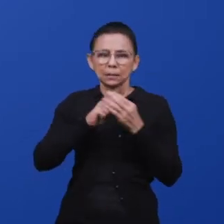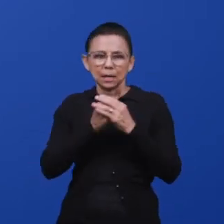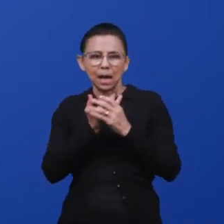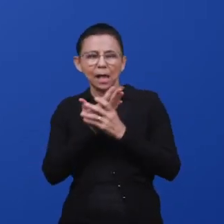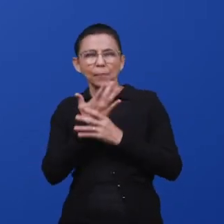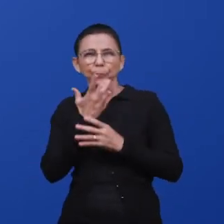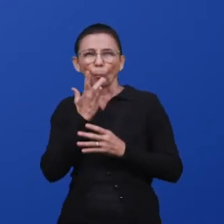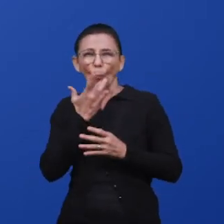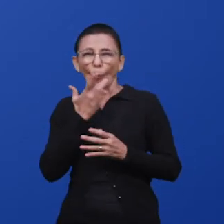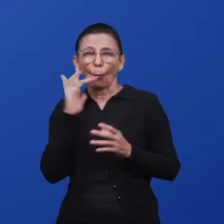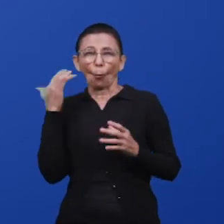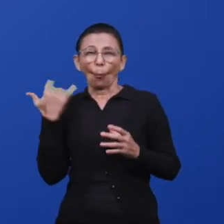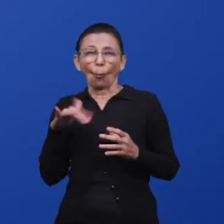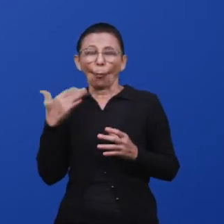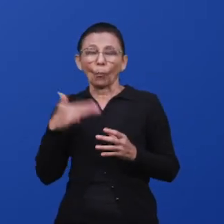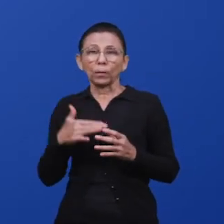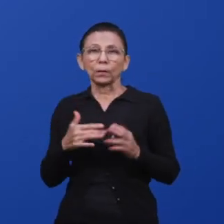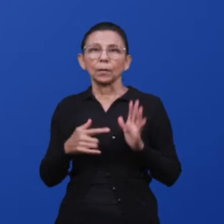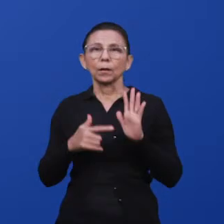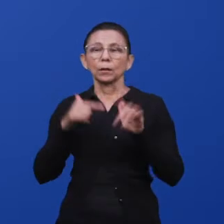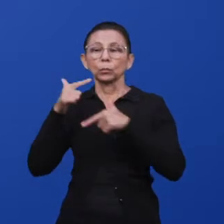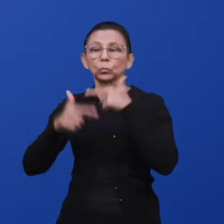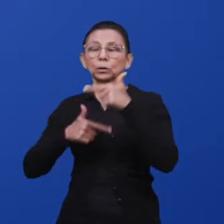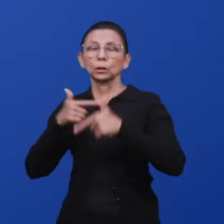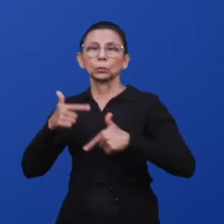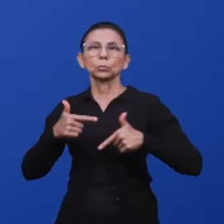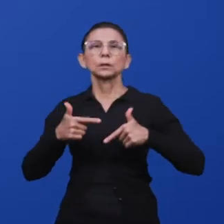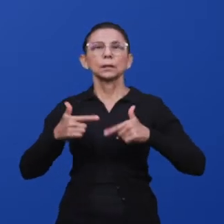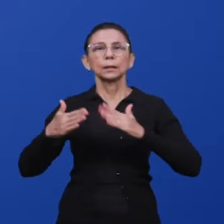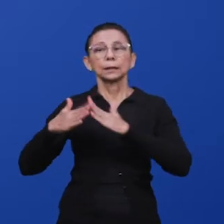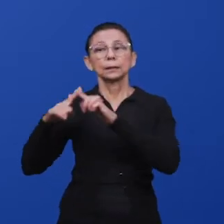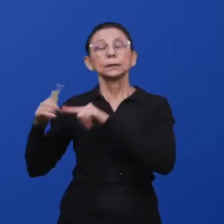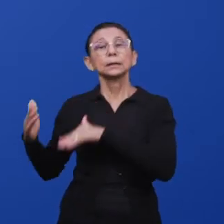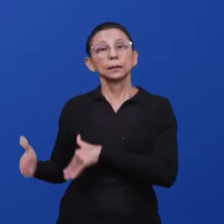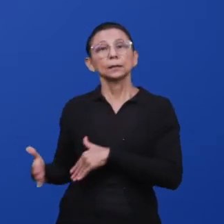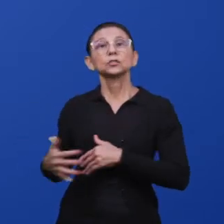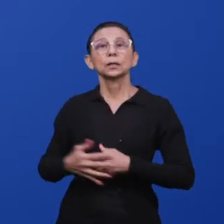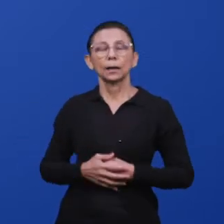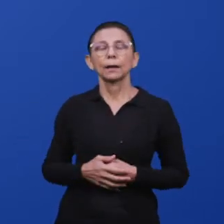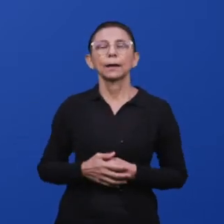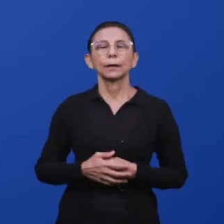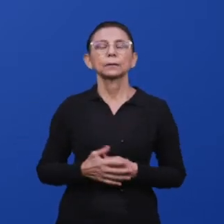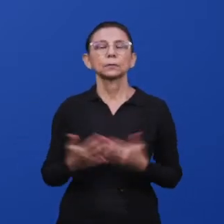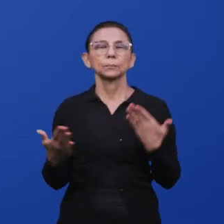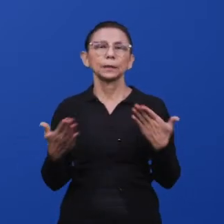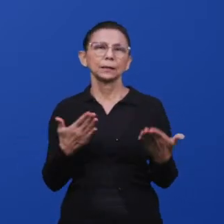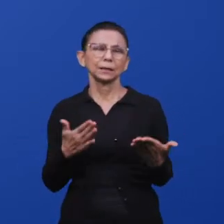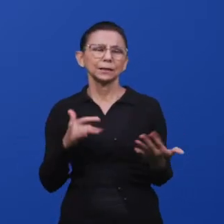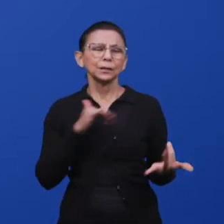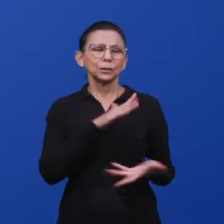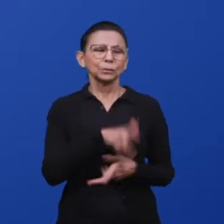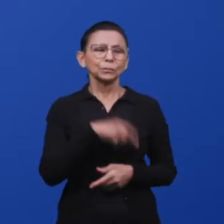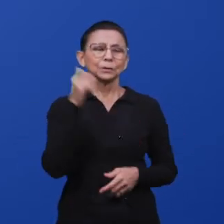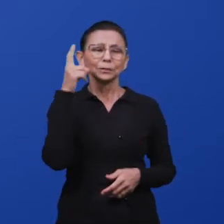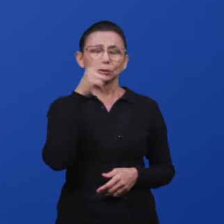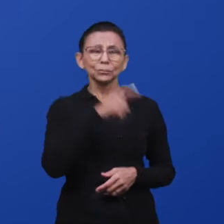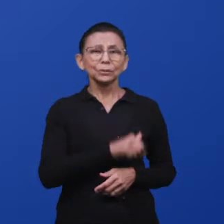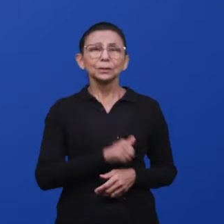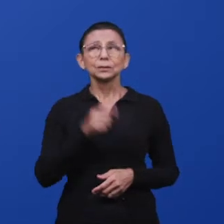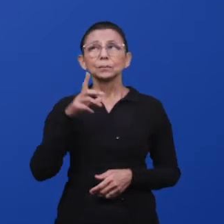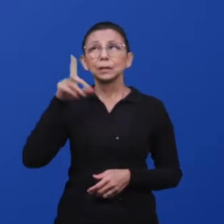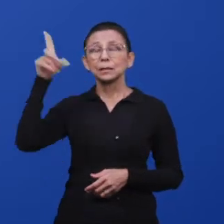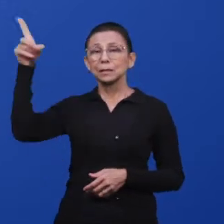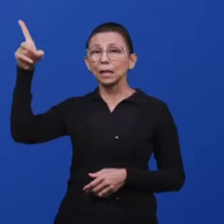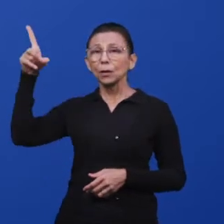da igreja. Em João 16, 33, no mundo nós teremos aflições, mas o Senhor não tem deixado faltar o